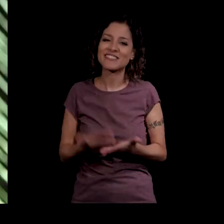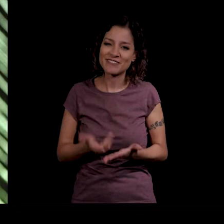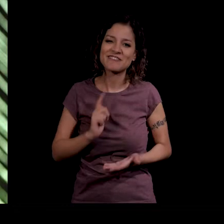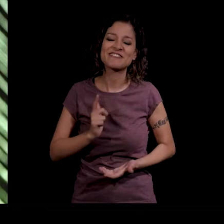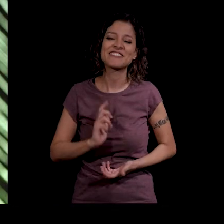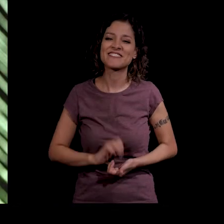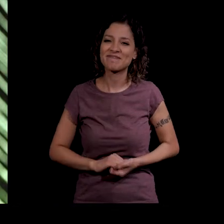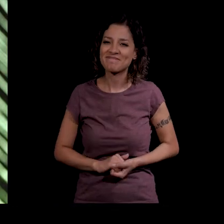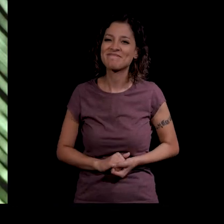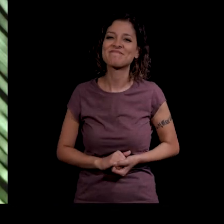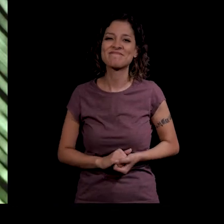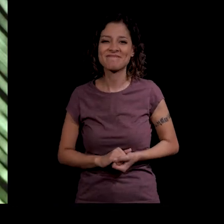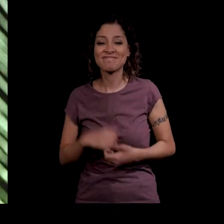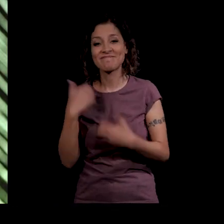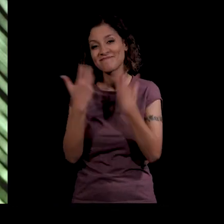carrego.